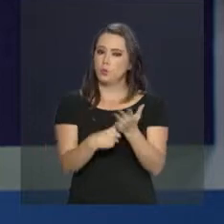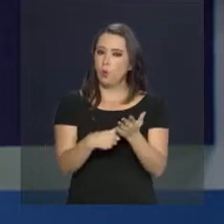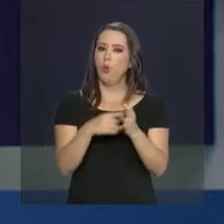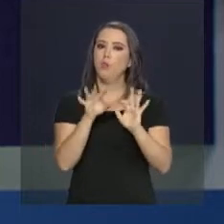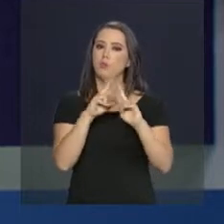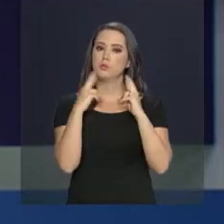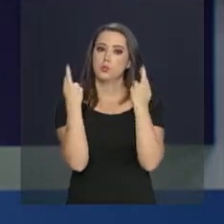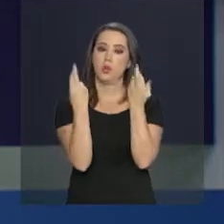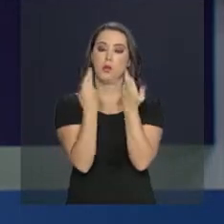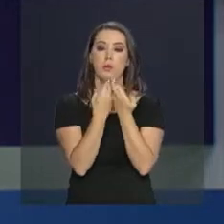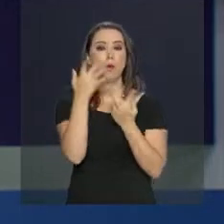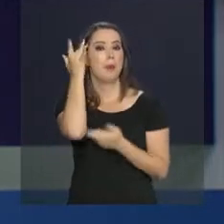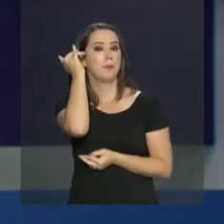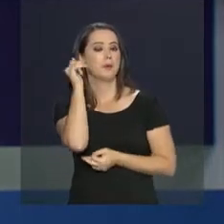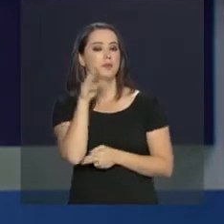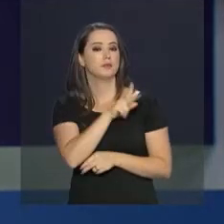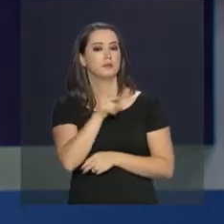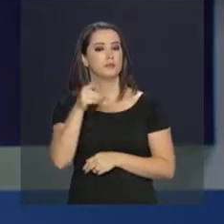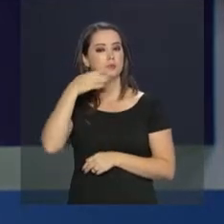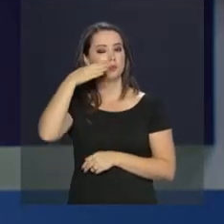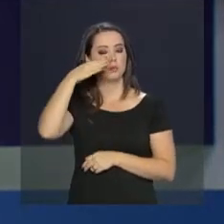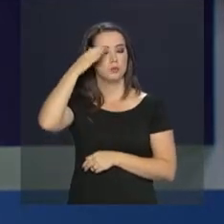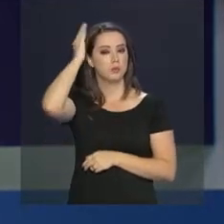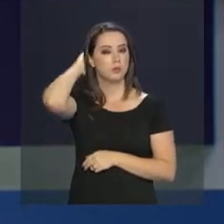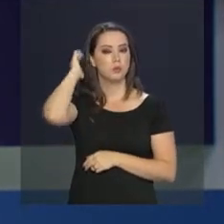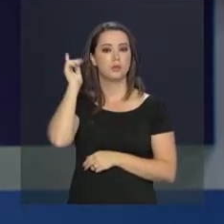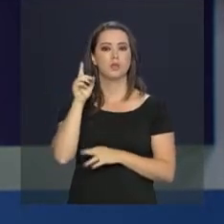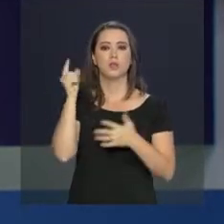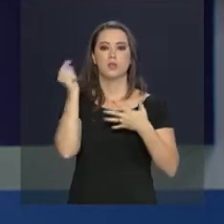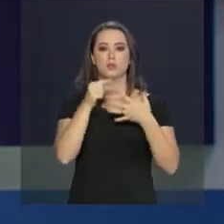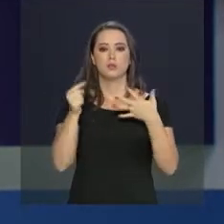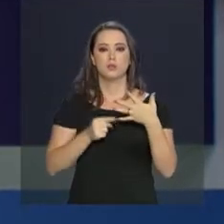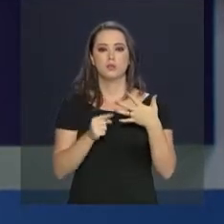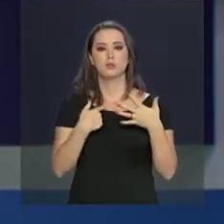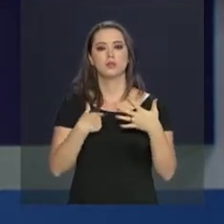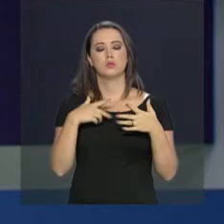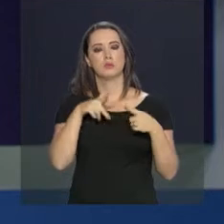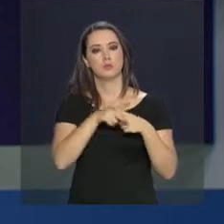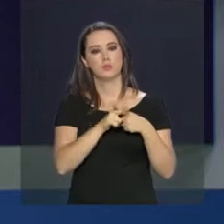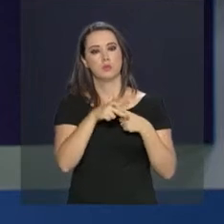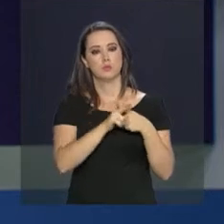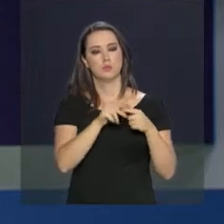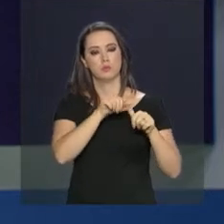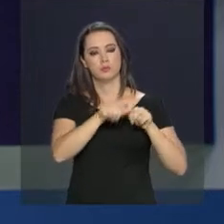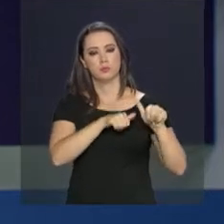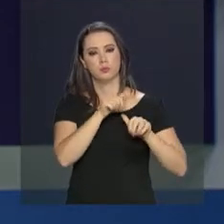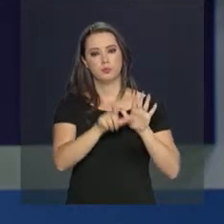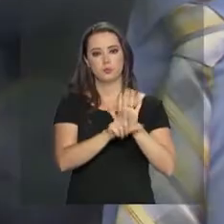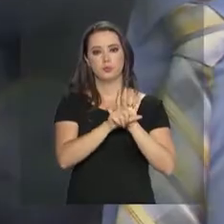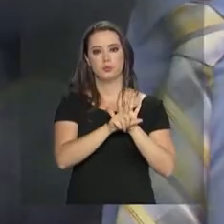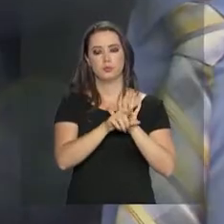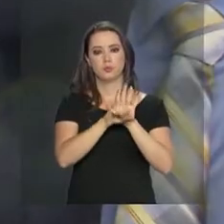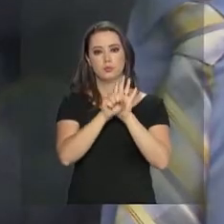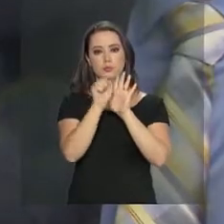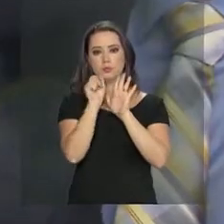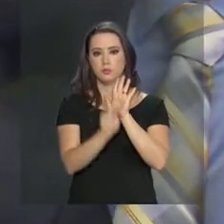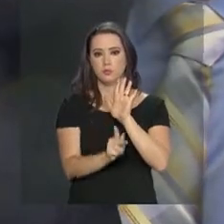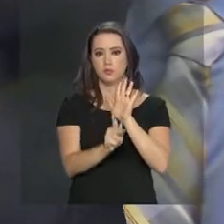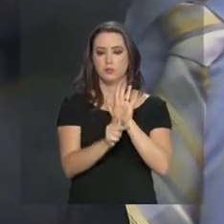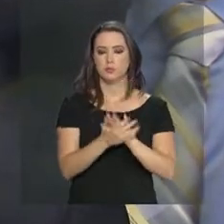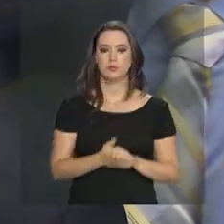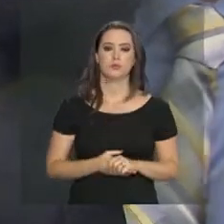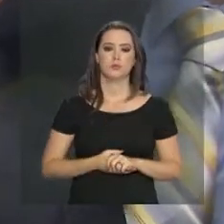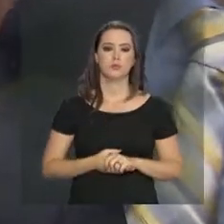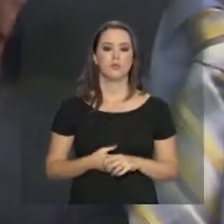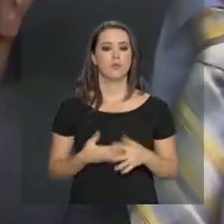reunião amanhã com o presidente michel temer entre os temas está a reforma da previdência vamos